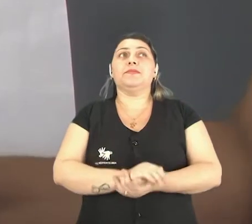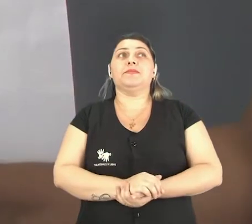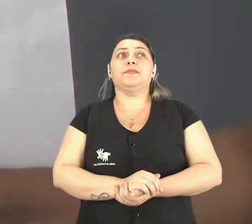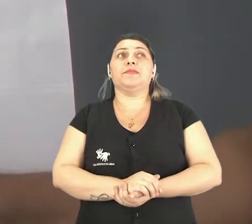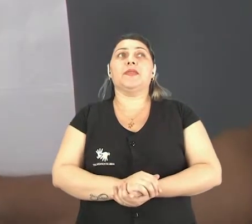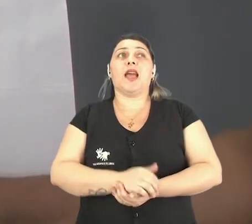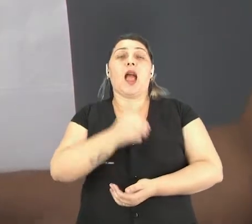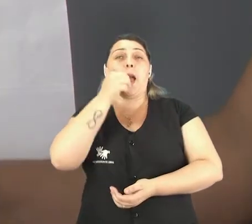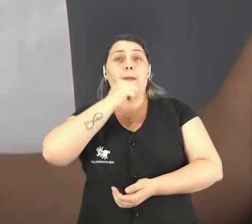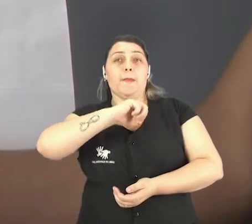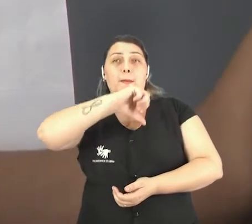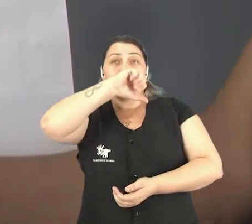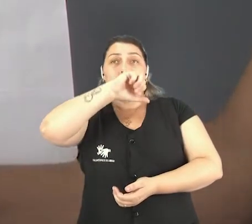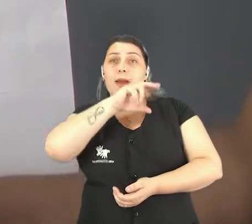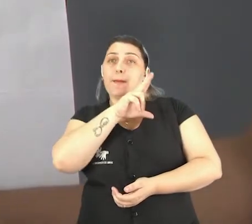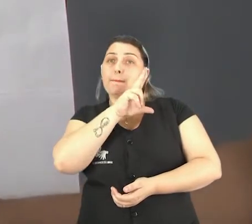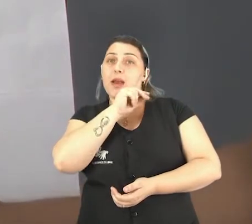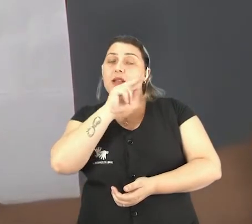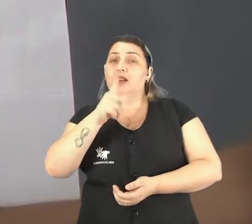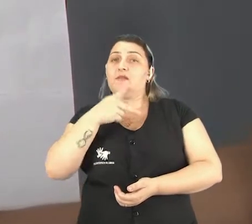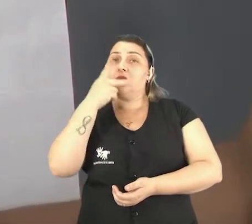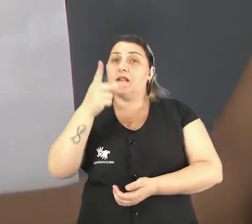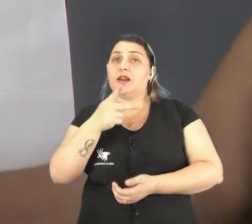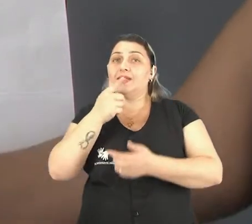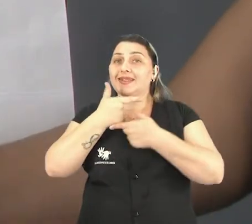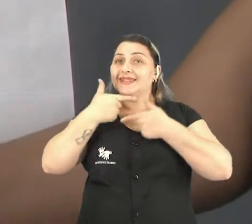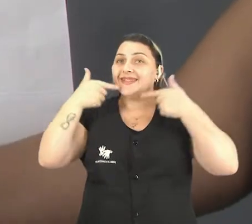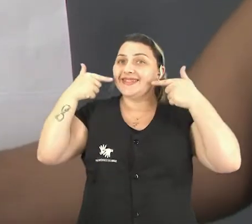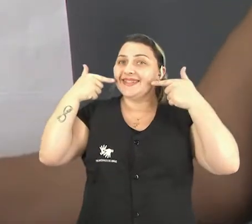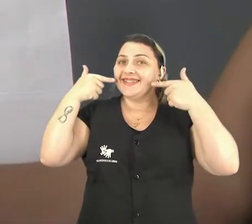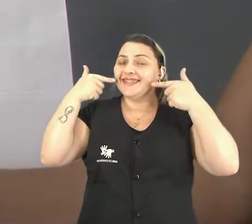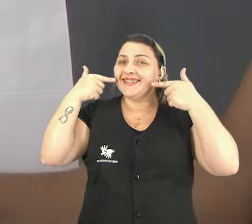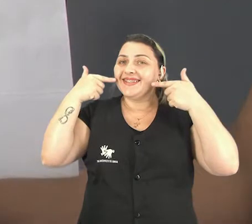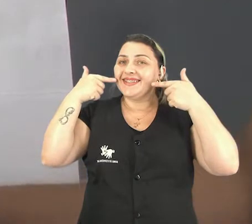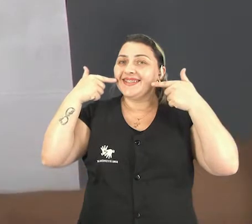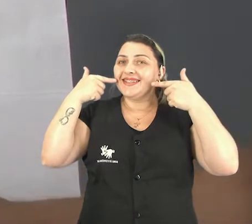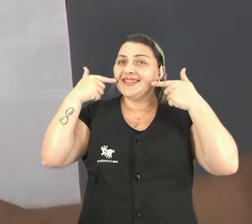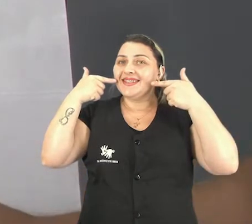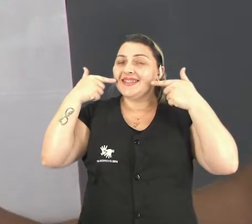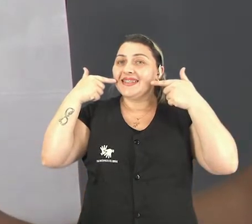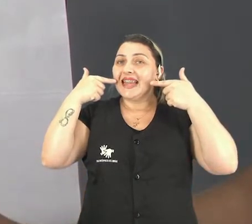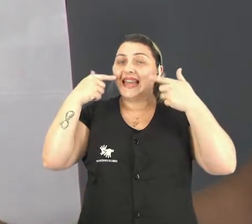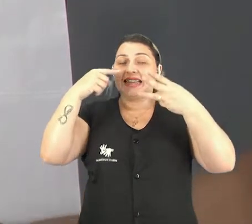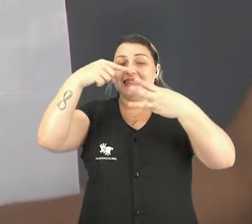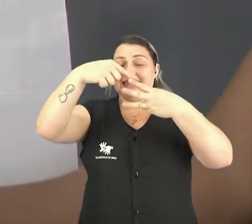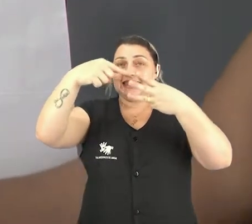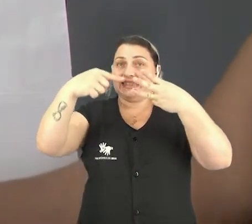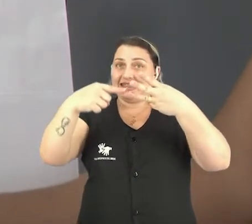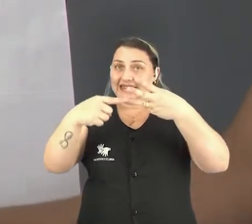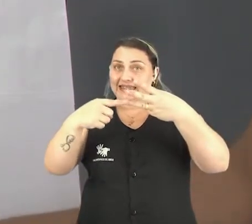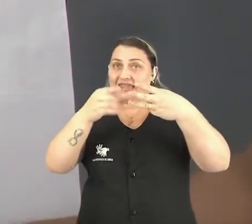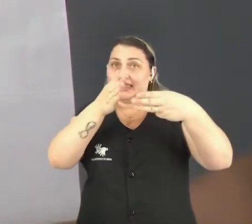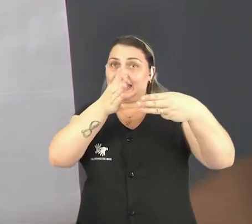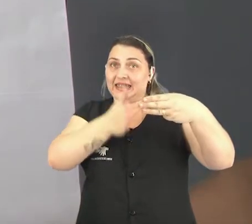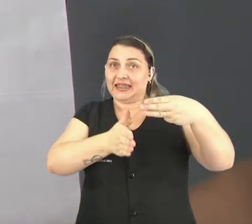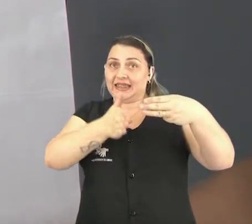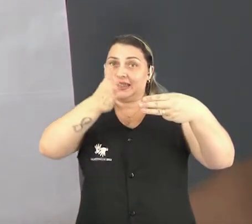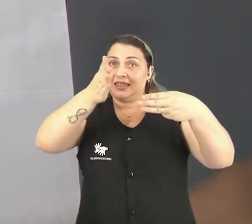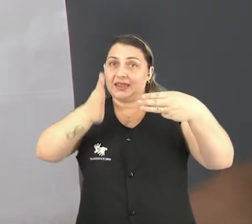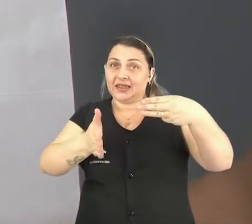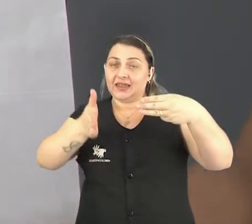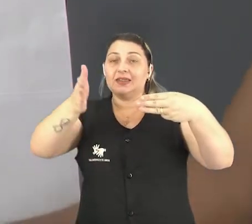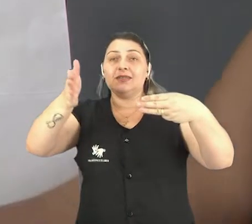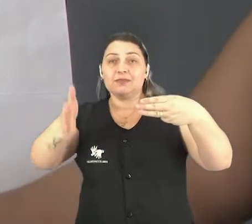A mamãe pata disse a sorrir, pois em 3 partes vou